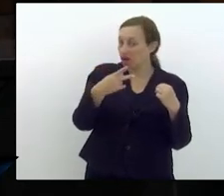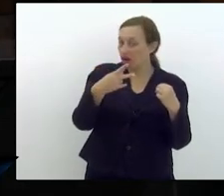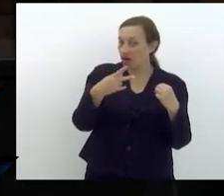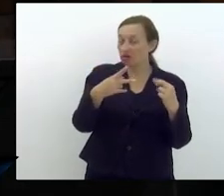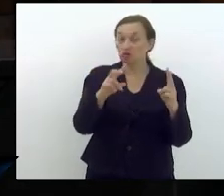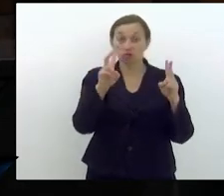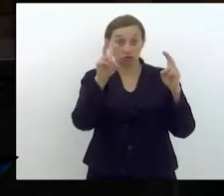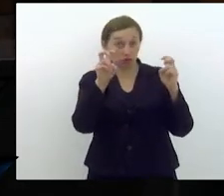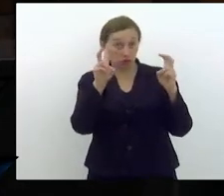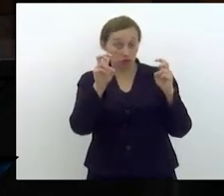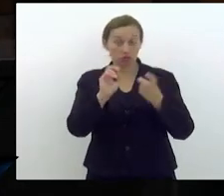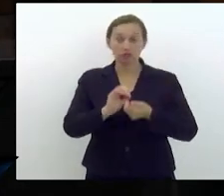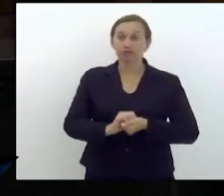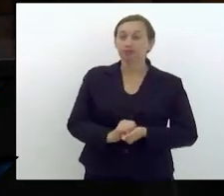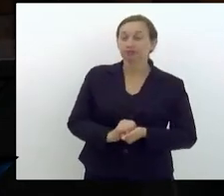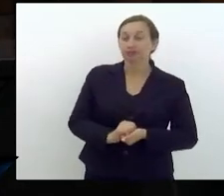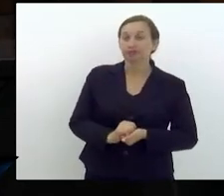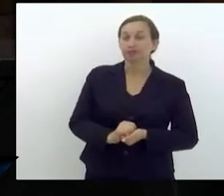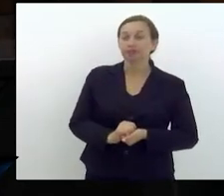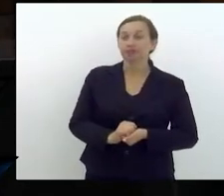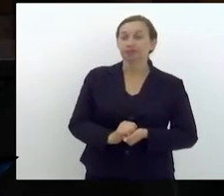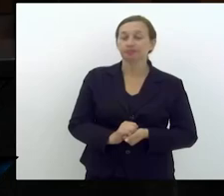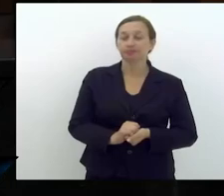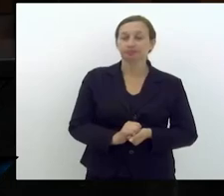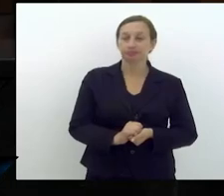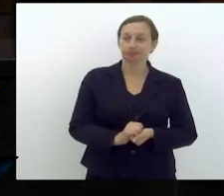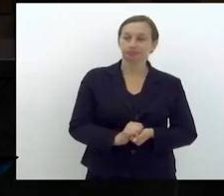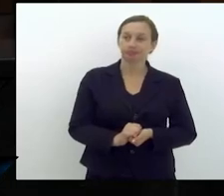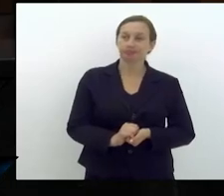respeito e diz